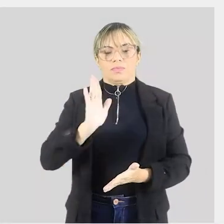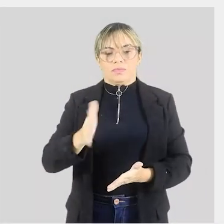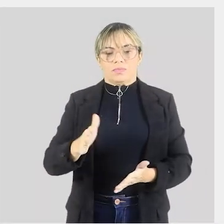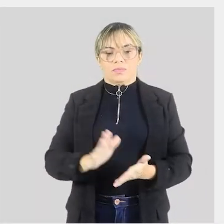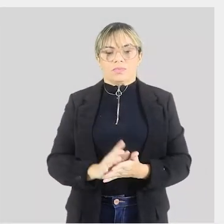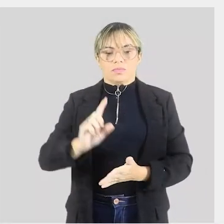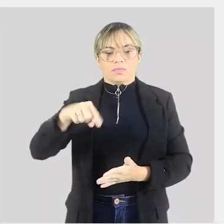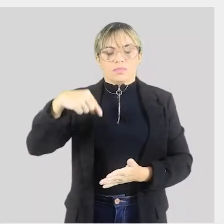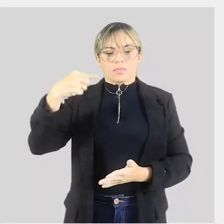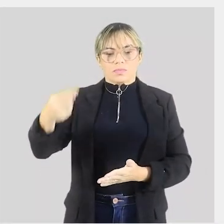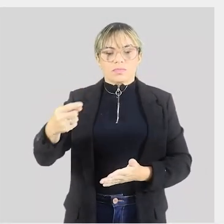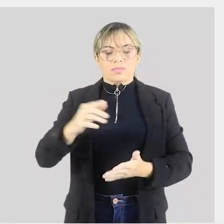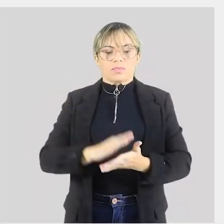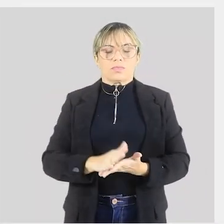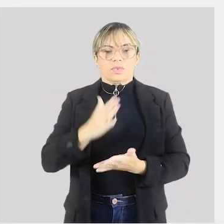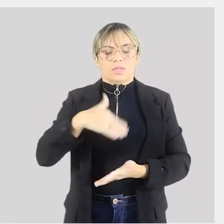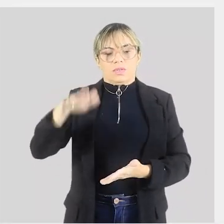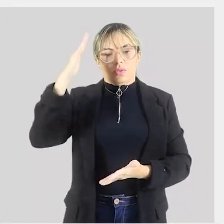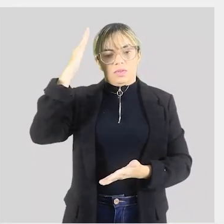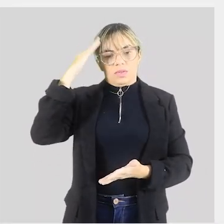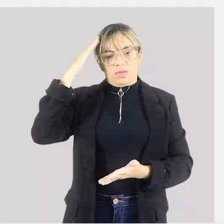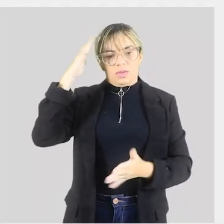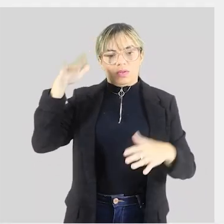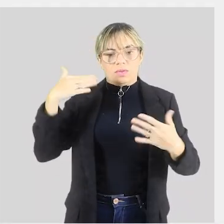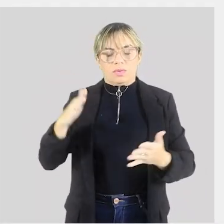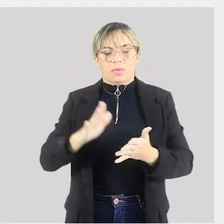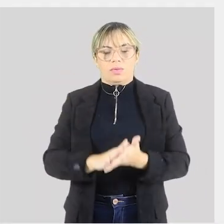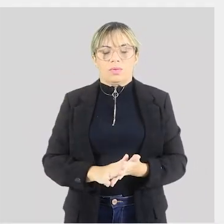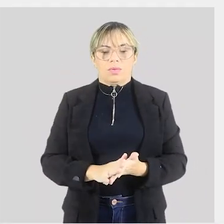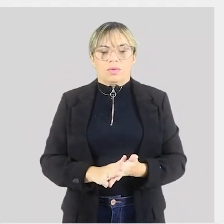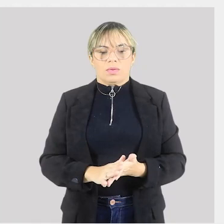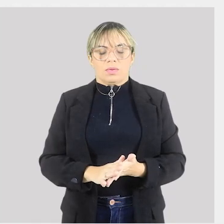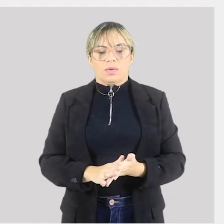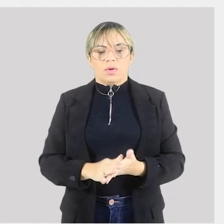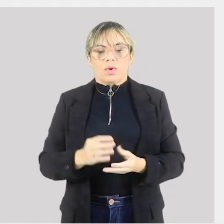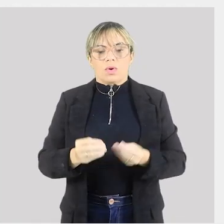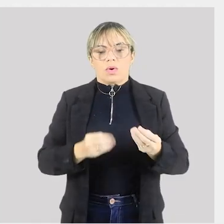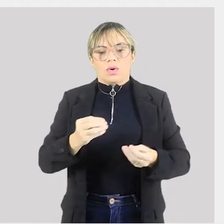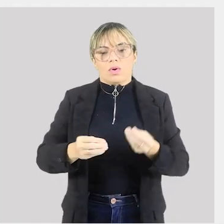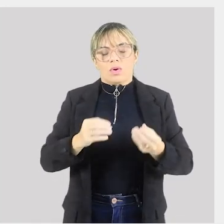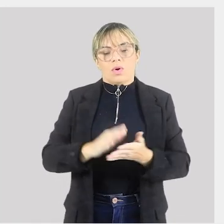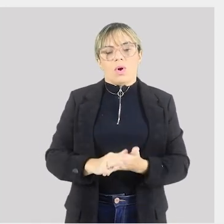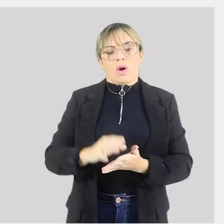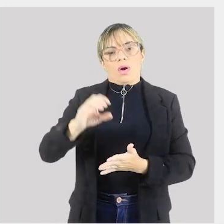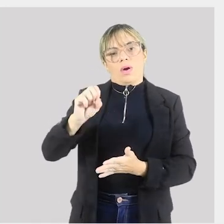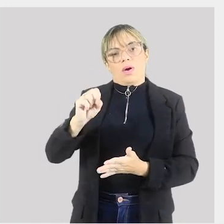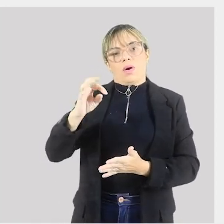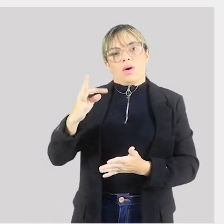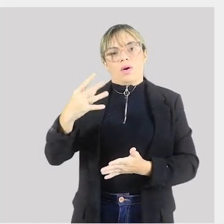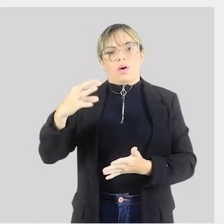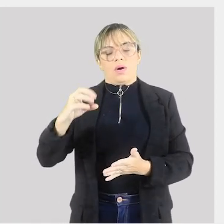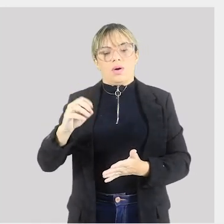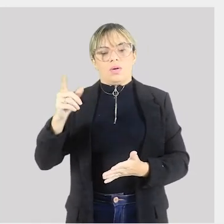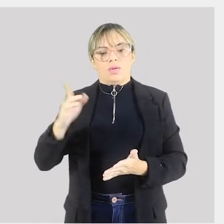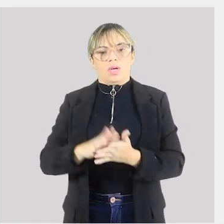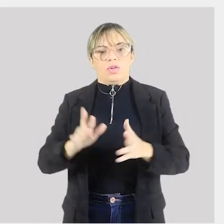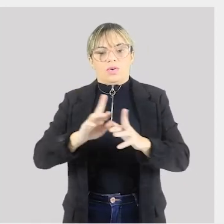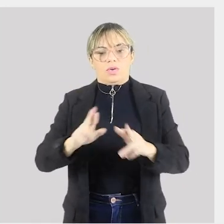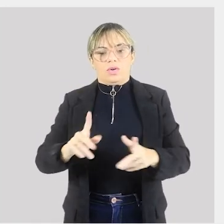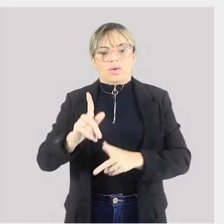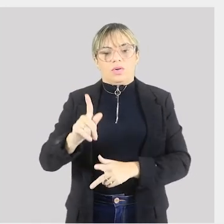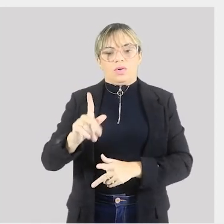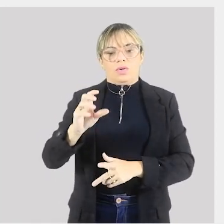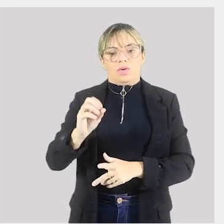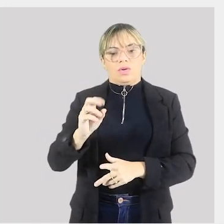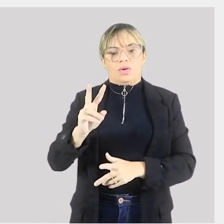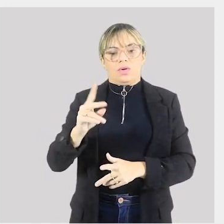além da compreensão do que é Estado, nós sabemos que não é a mesma coisa que governo. O governo é um dos elementos do Estado